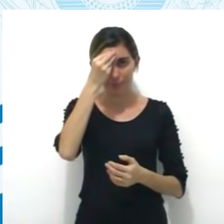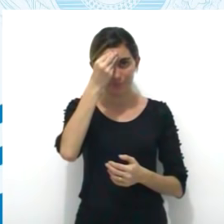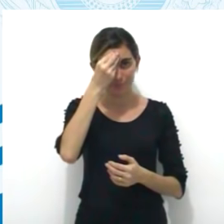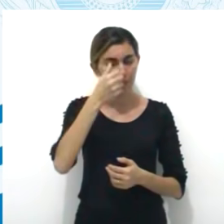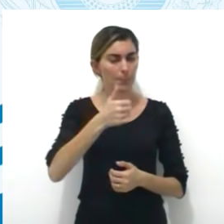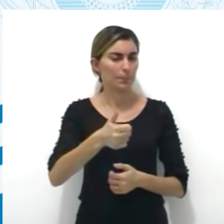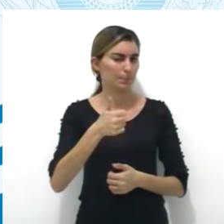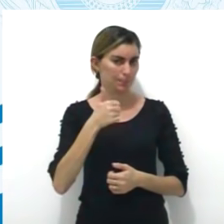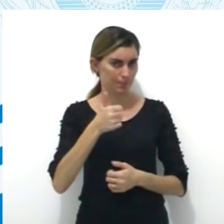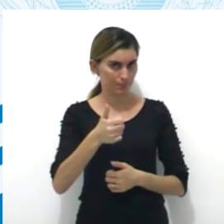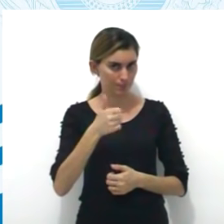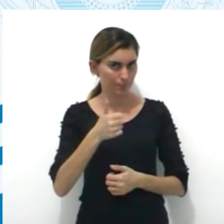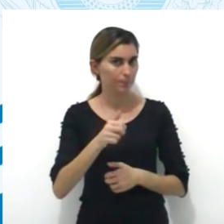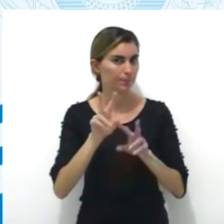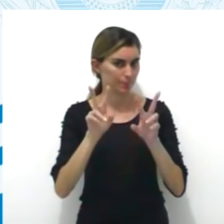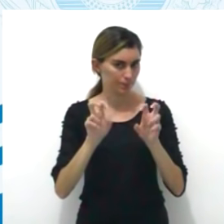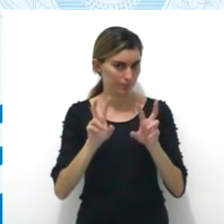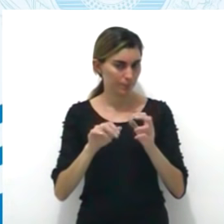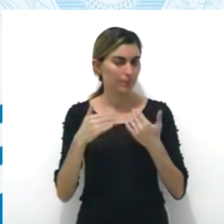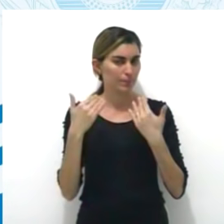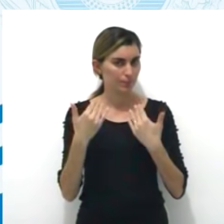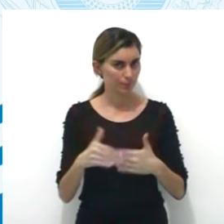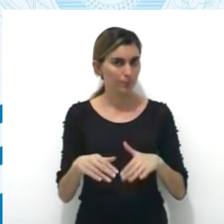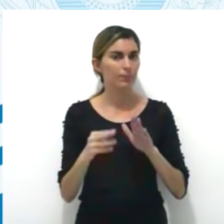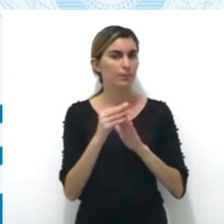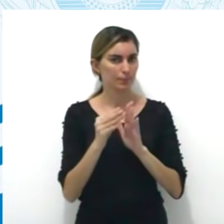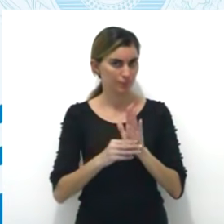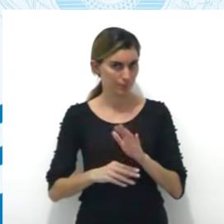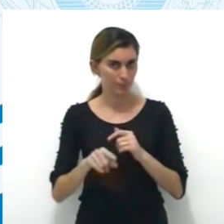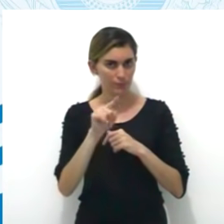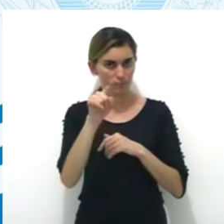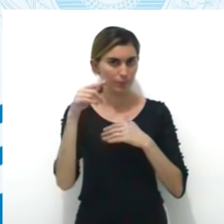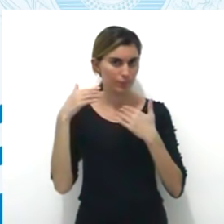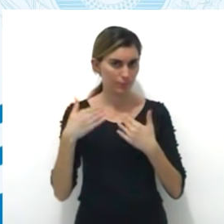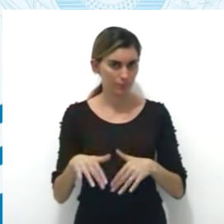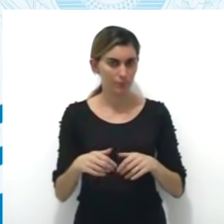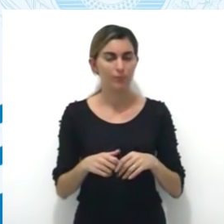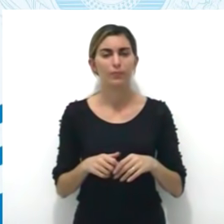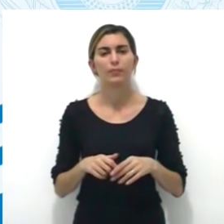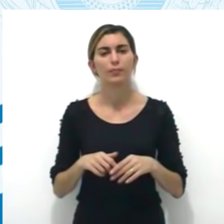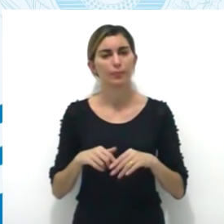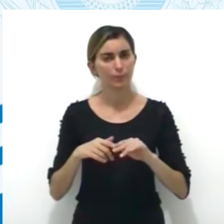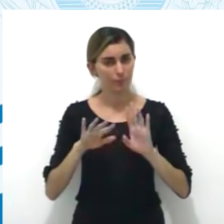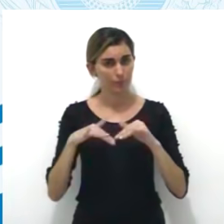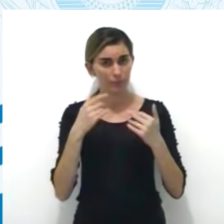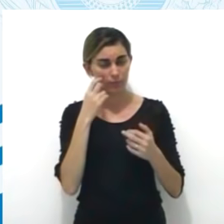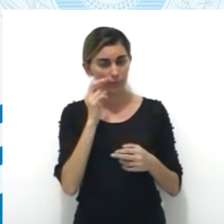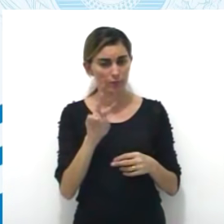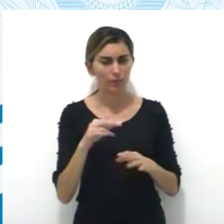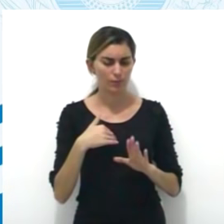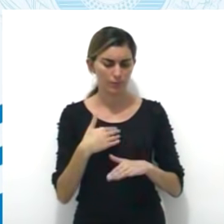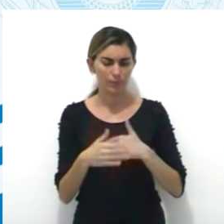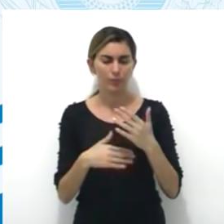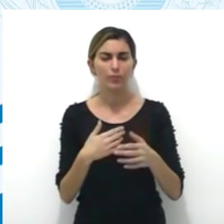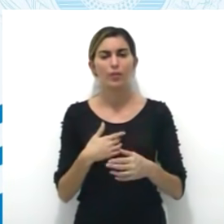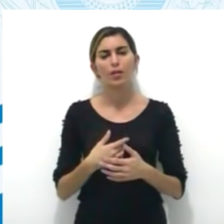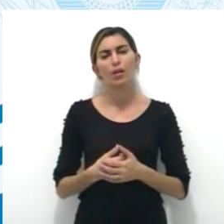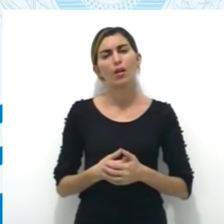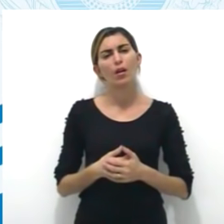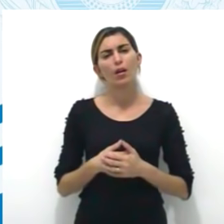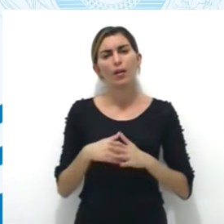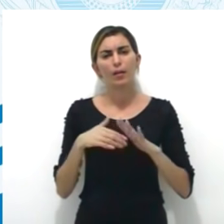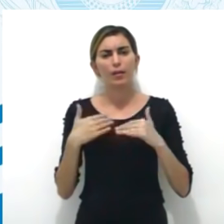Decoraram, beleza, assunto de prova, vai cair para vocês. Então, vejam, aí vem os